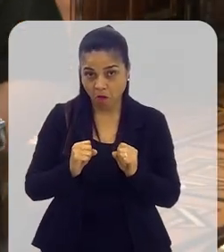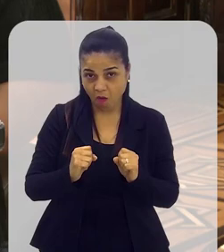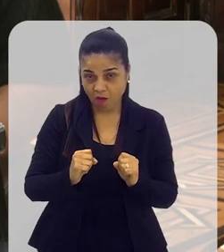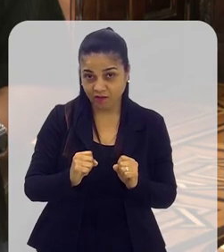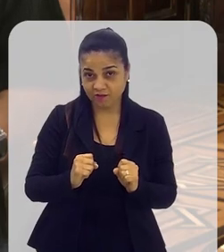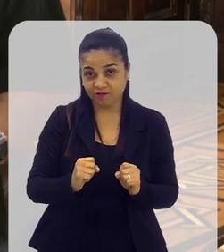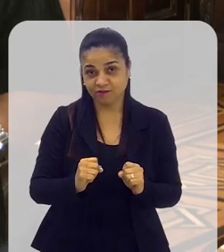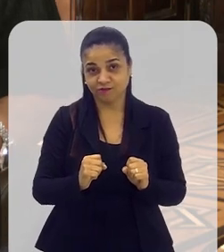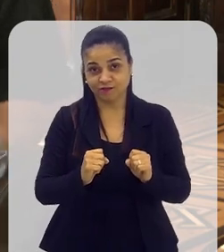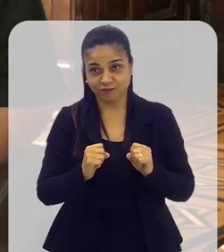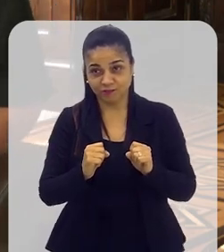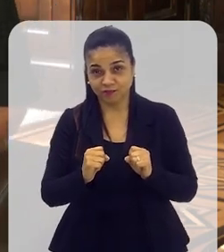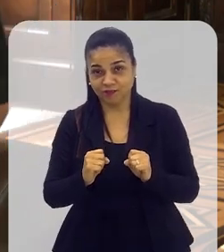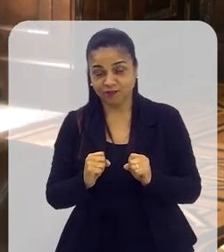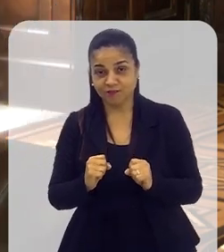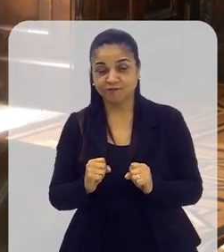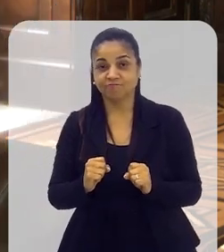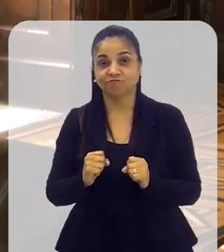pode